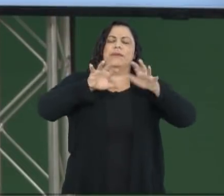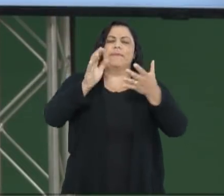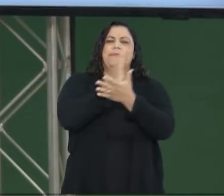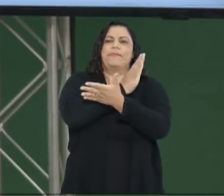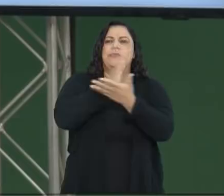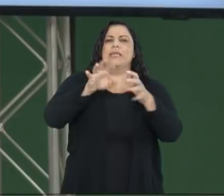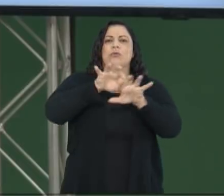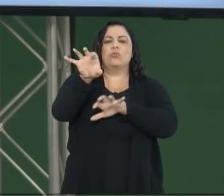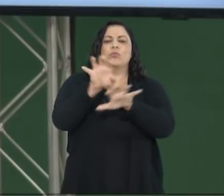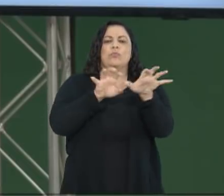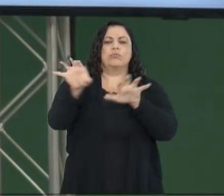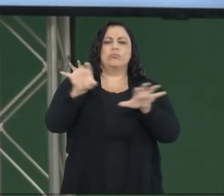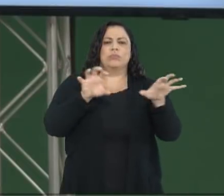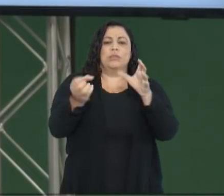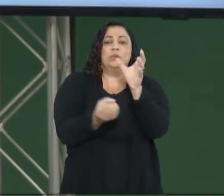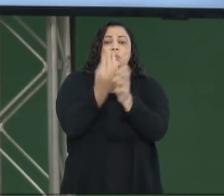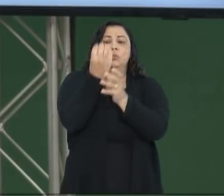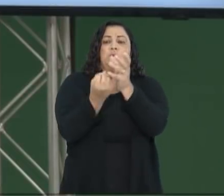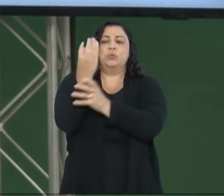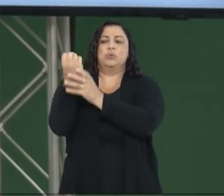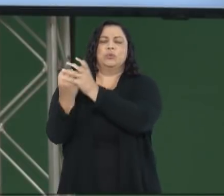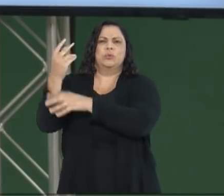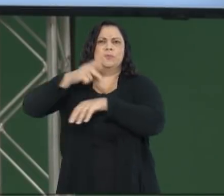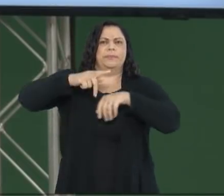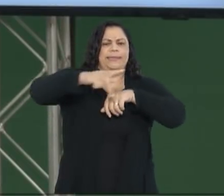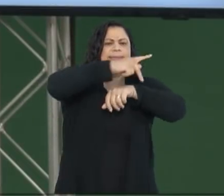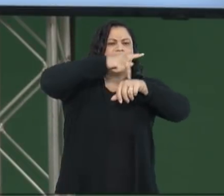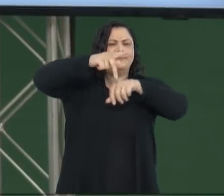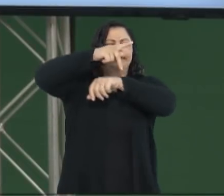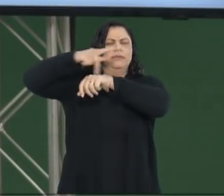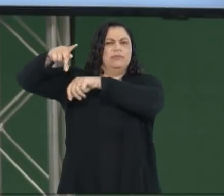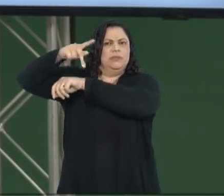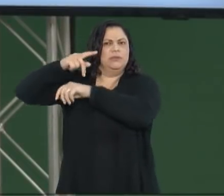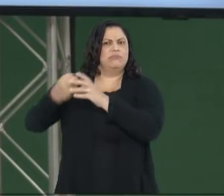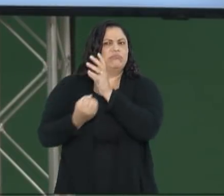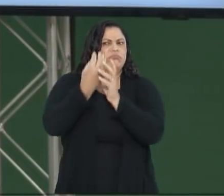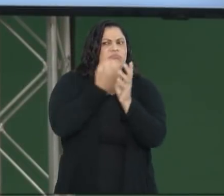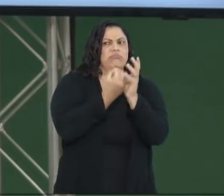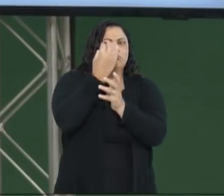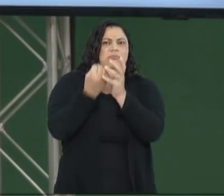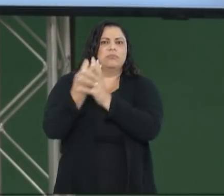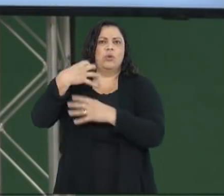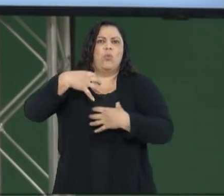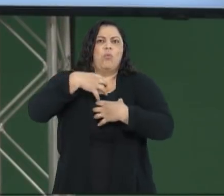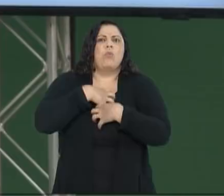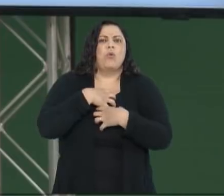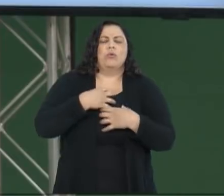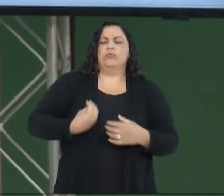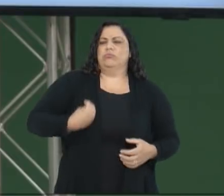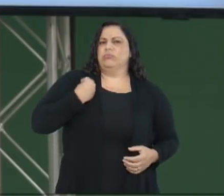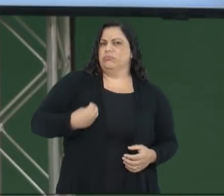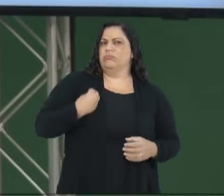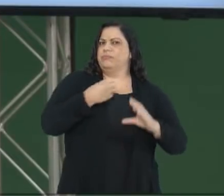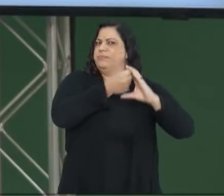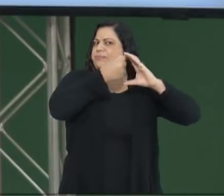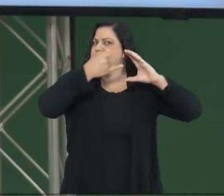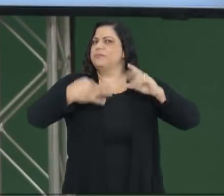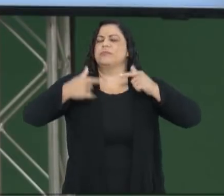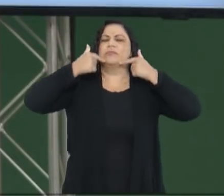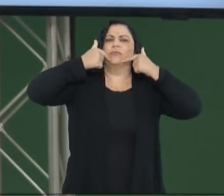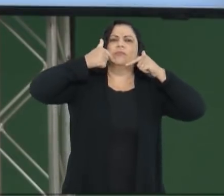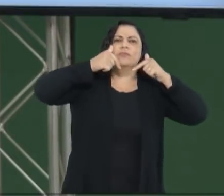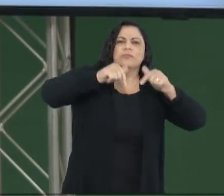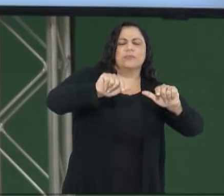novos países. Por essas diferenças étnicas nos modos de viver, nas características desses povos, no idioma desses